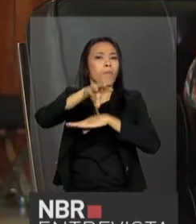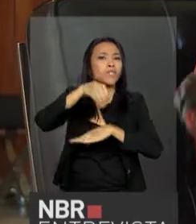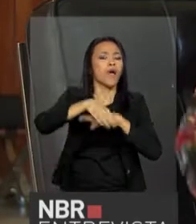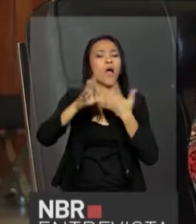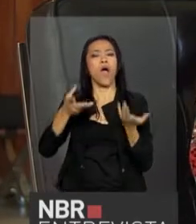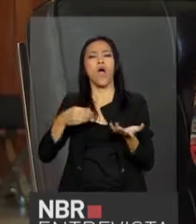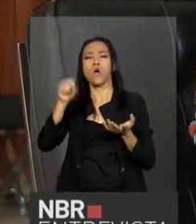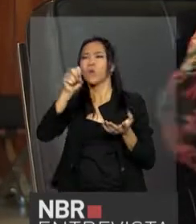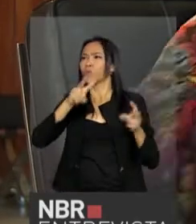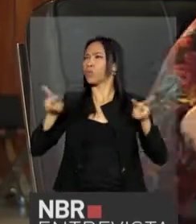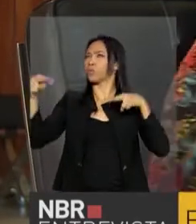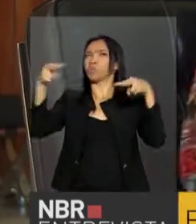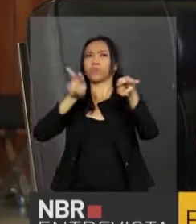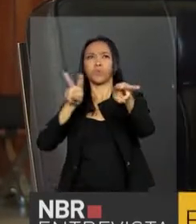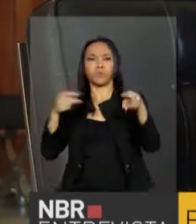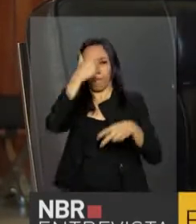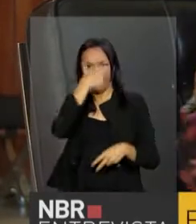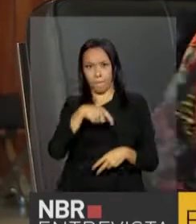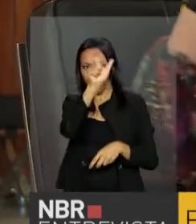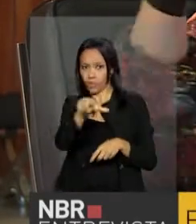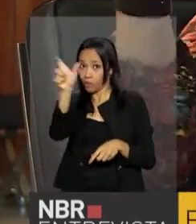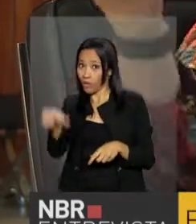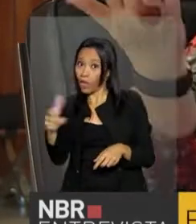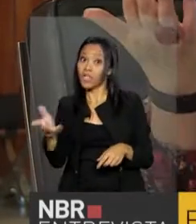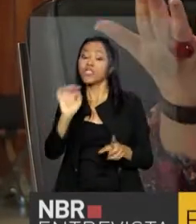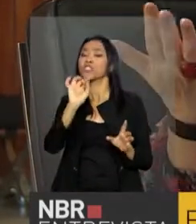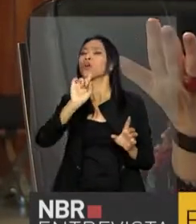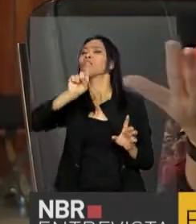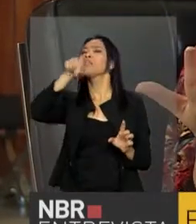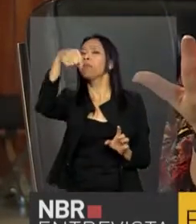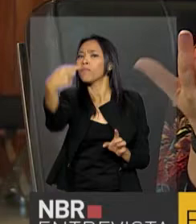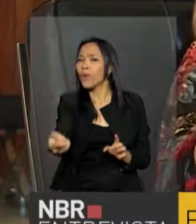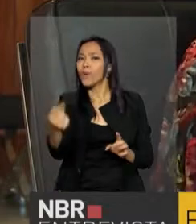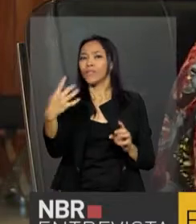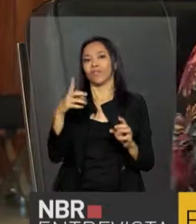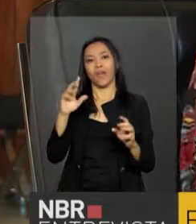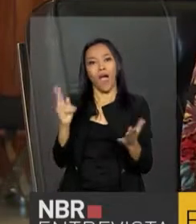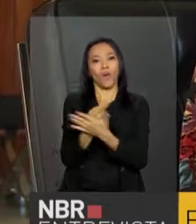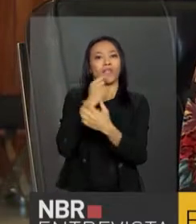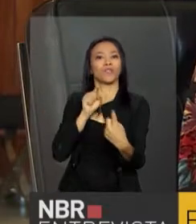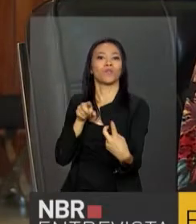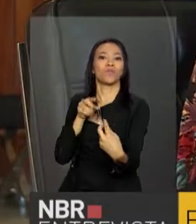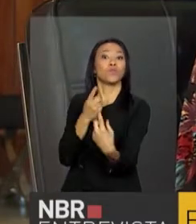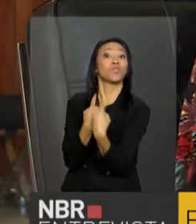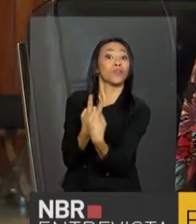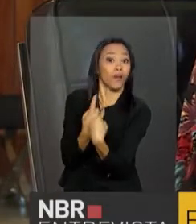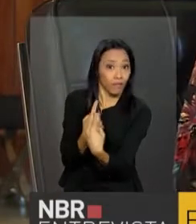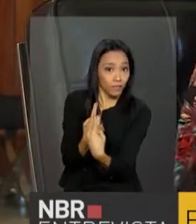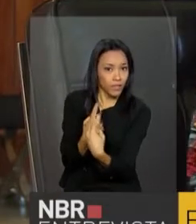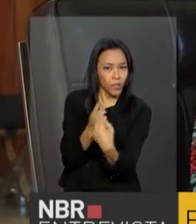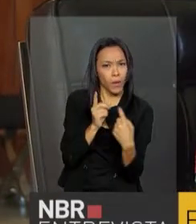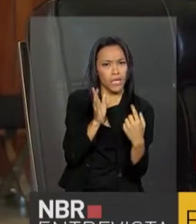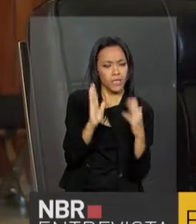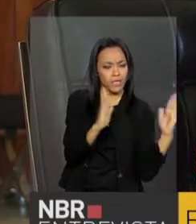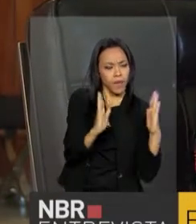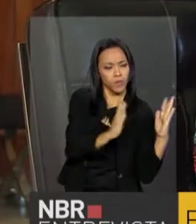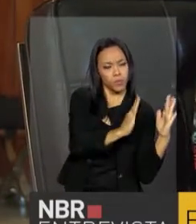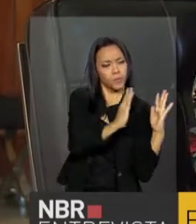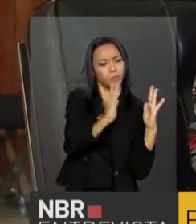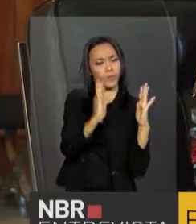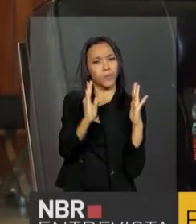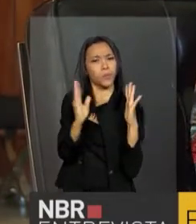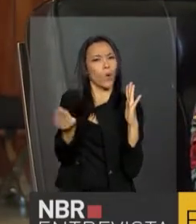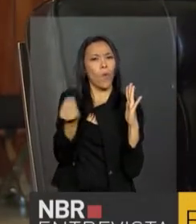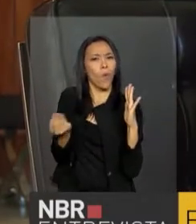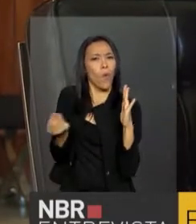cenário, sobre os personagens e com ações, e só depois você tem um diálogo. Então, como é que você faz com que a